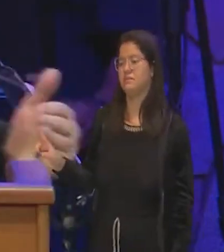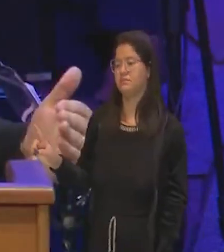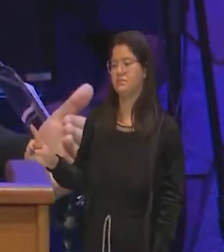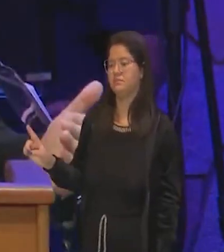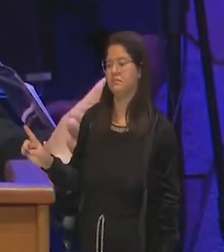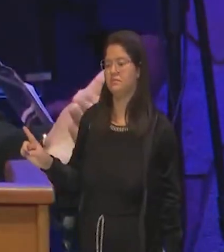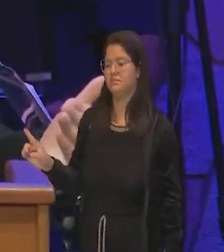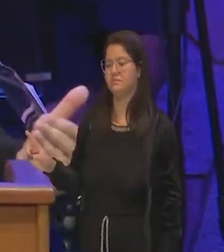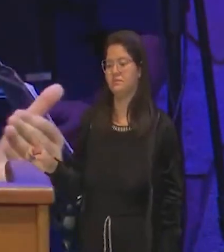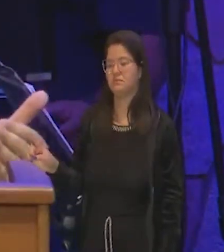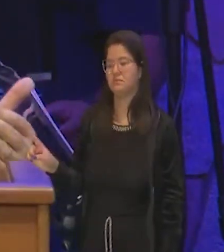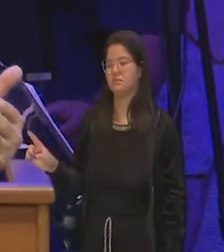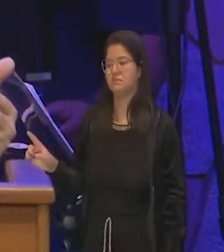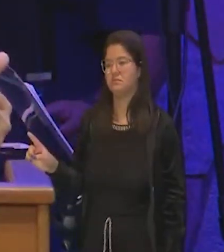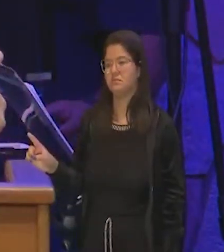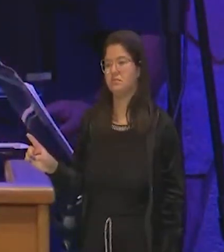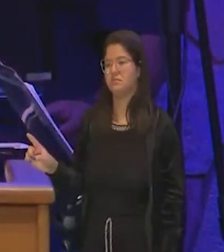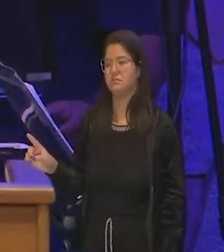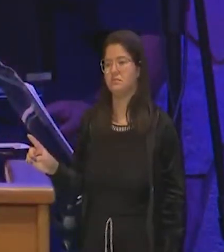entrou para ser abençoado.